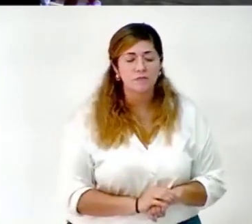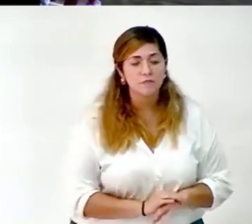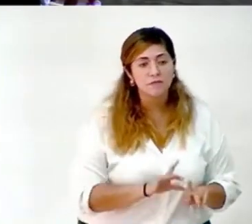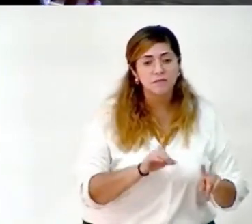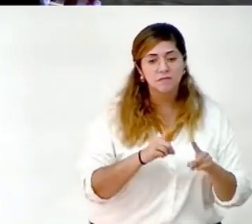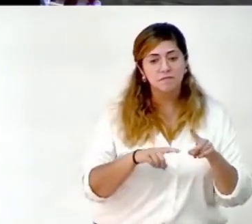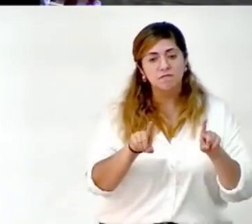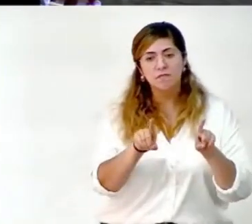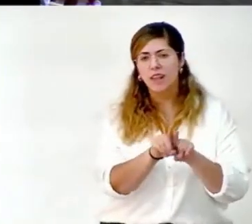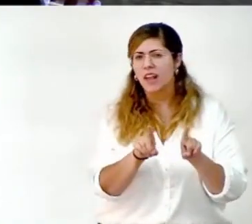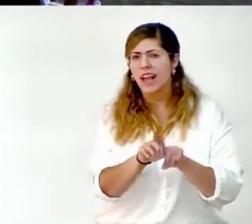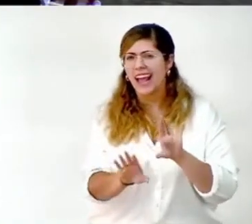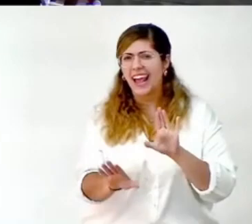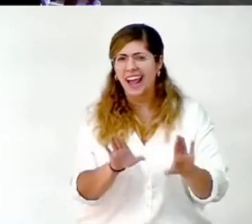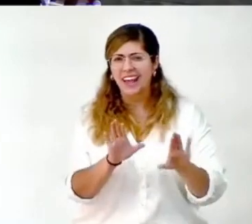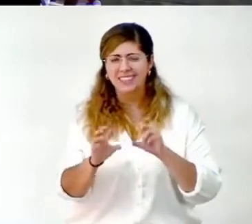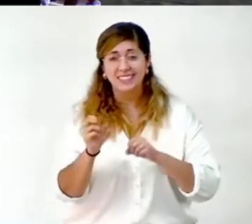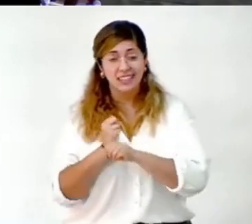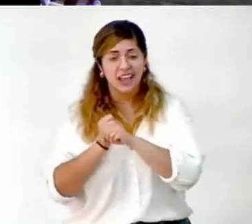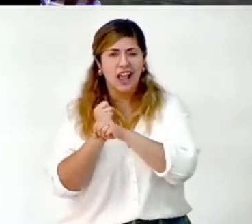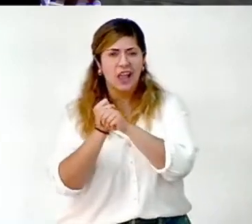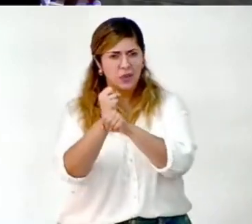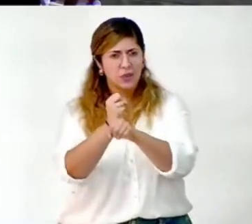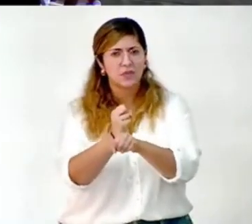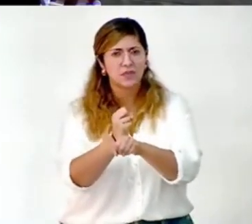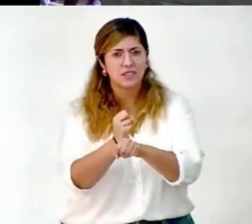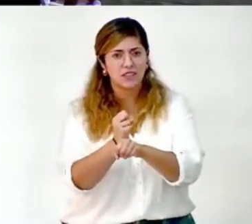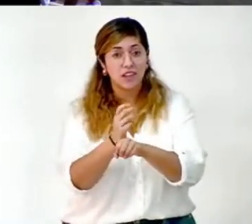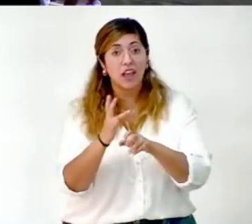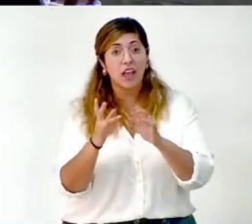Mesmo que depois de alguns anos a sua esposa